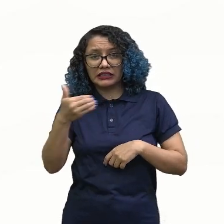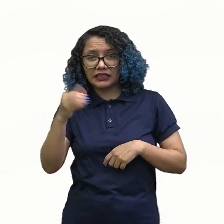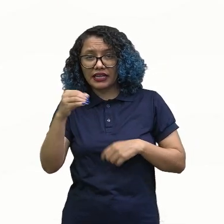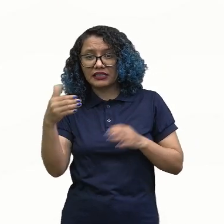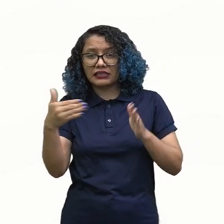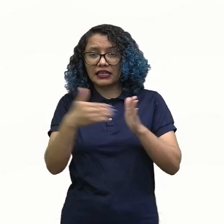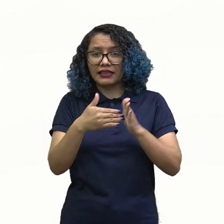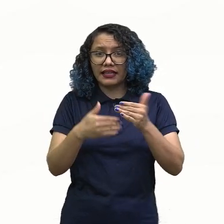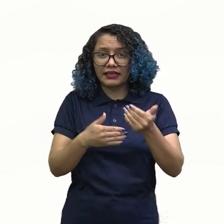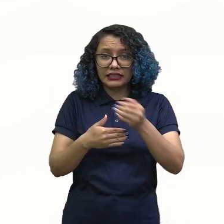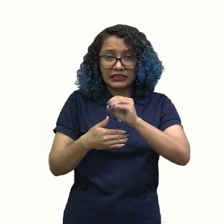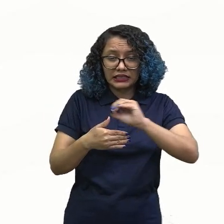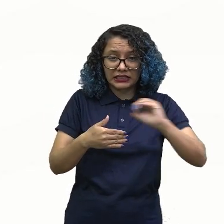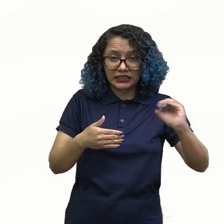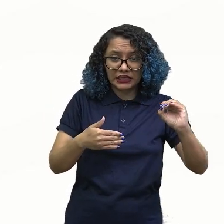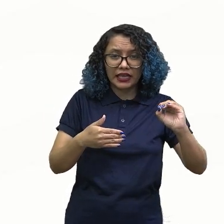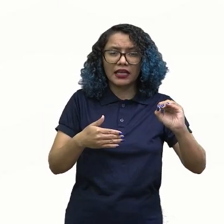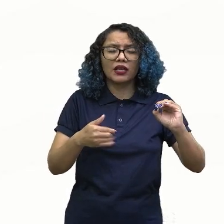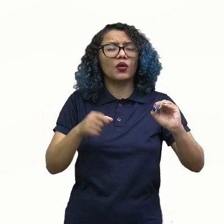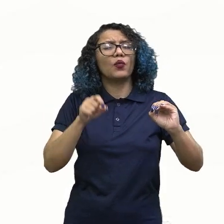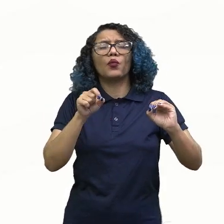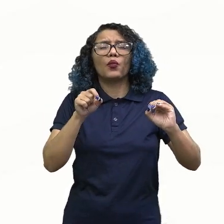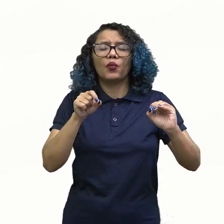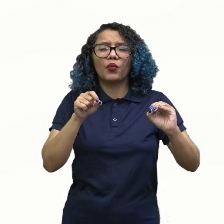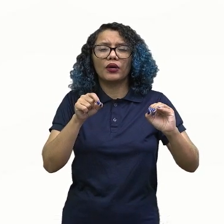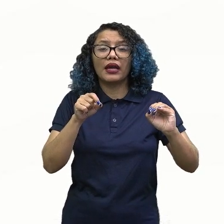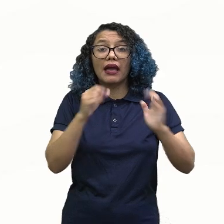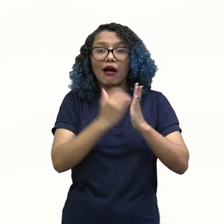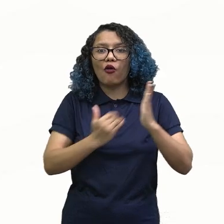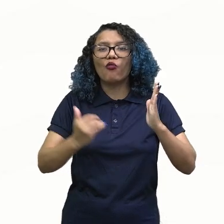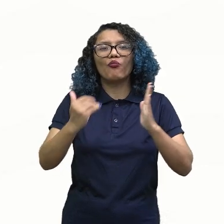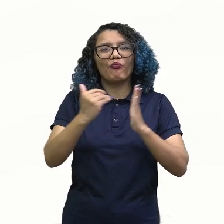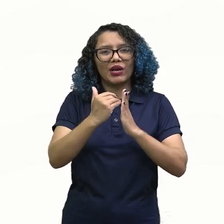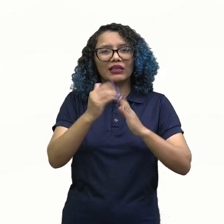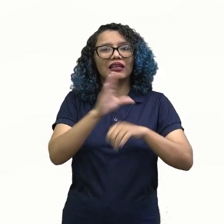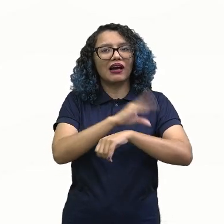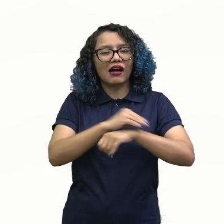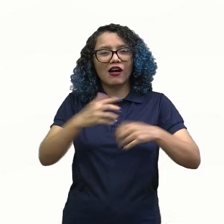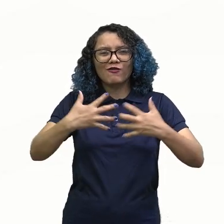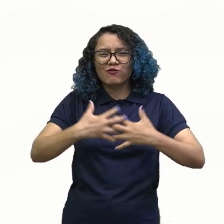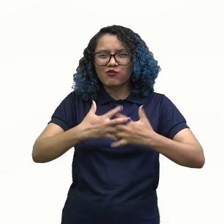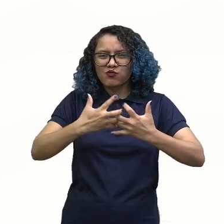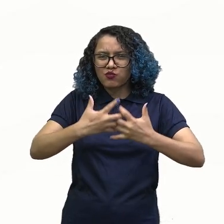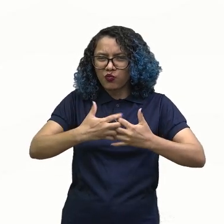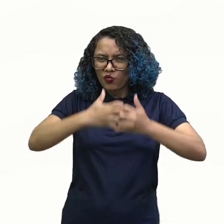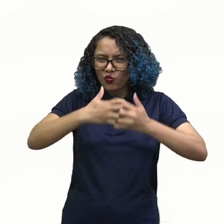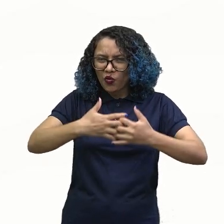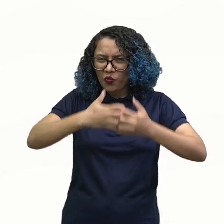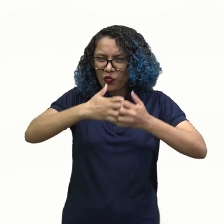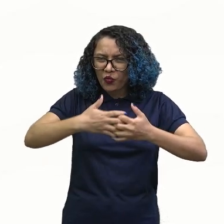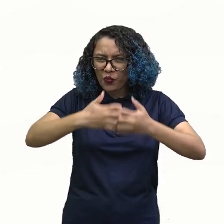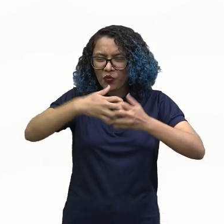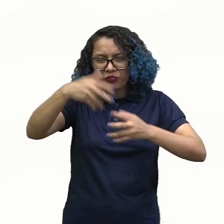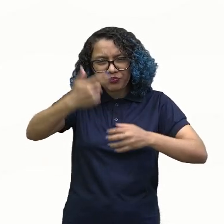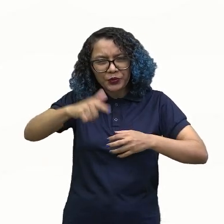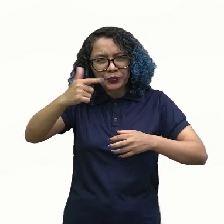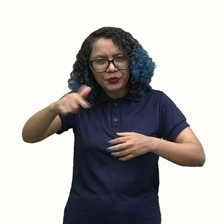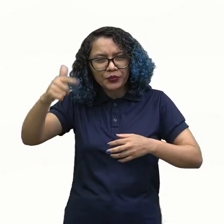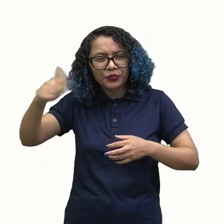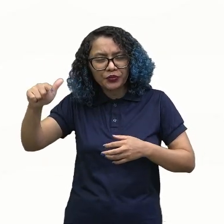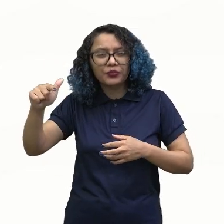até 100 miliampere, observa que há um aumento das contrações musculares, tá? Então, não